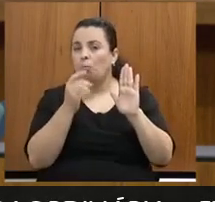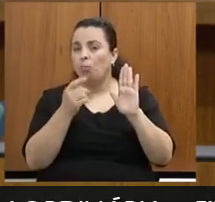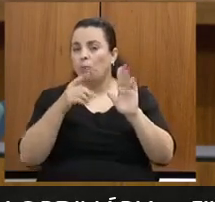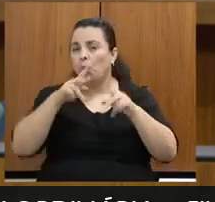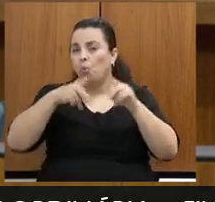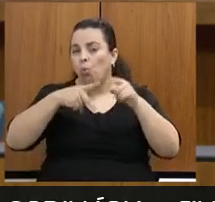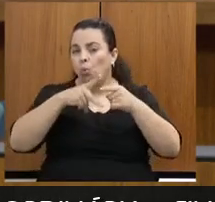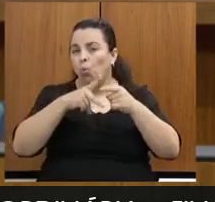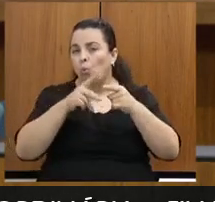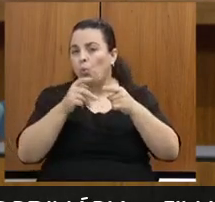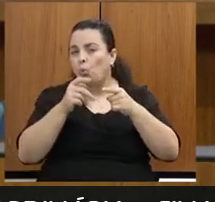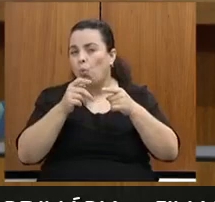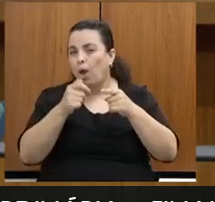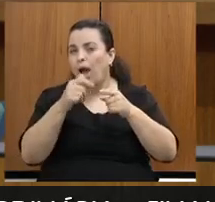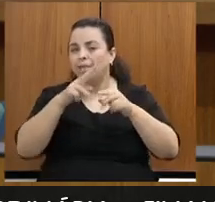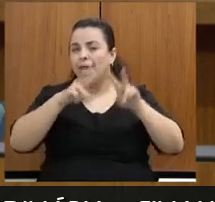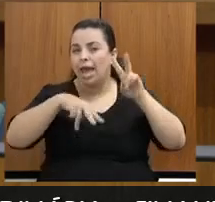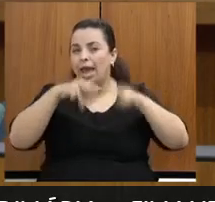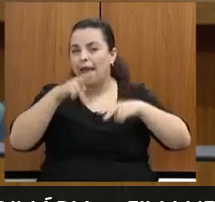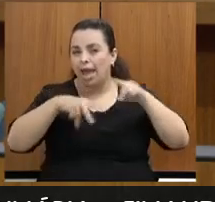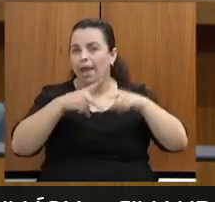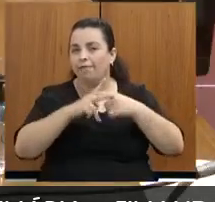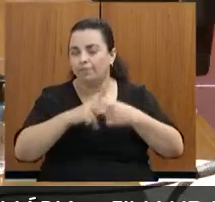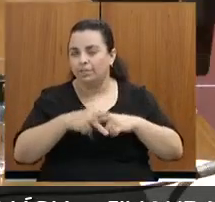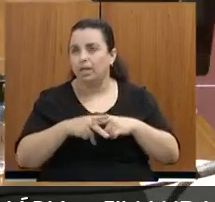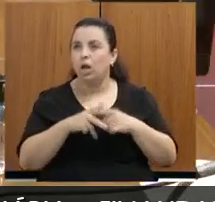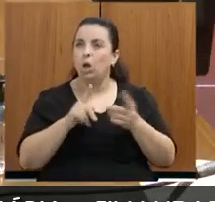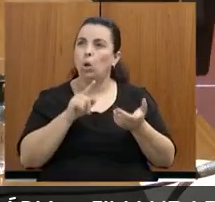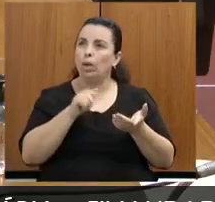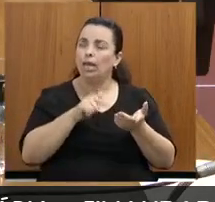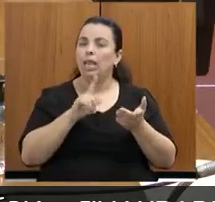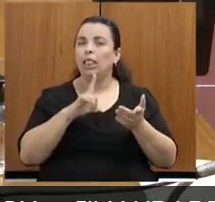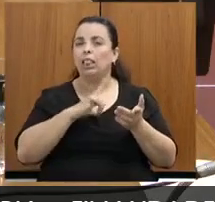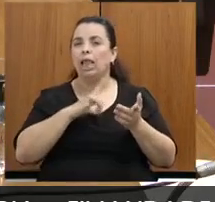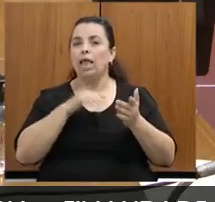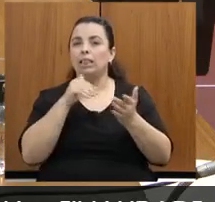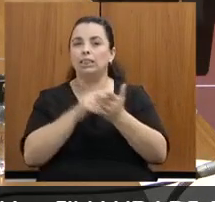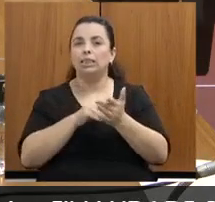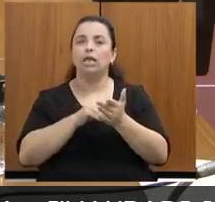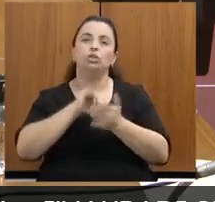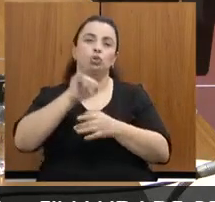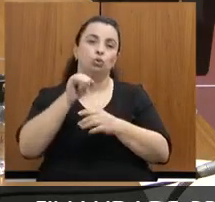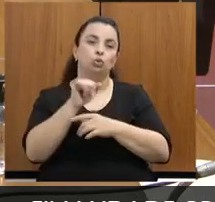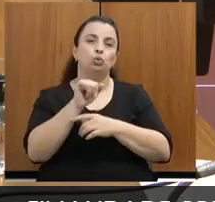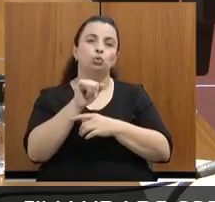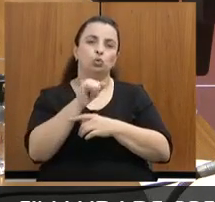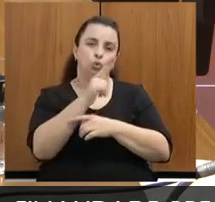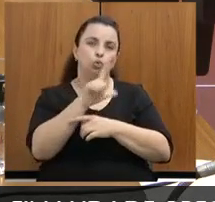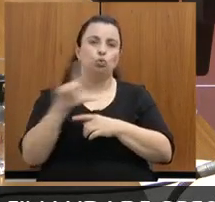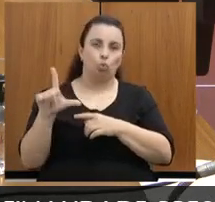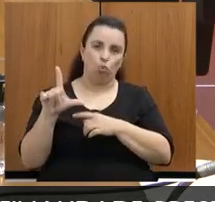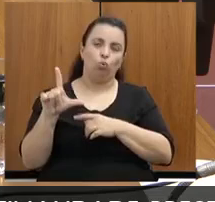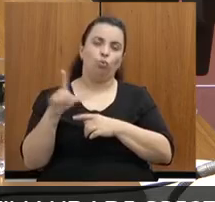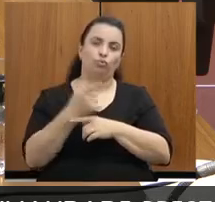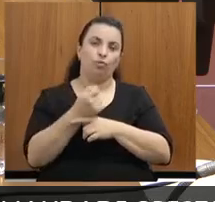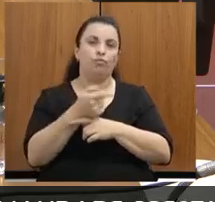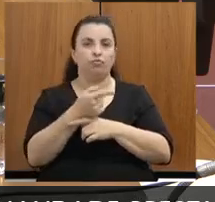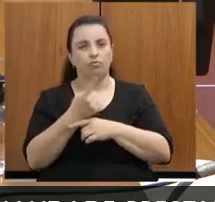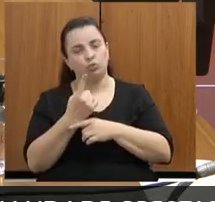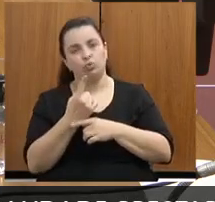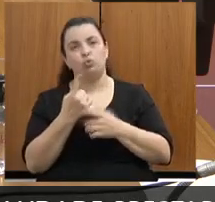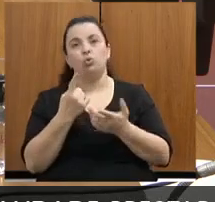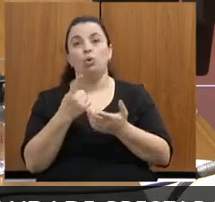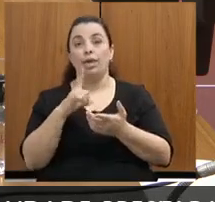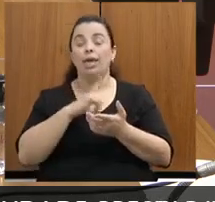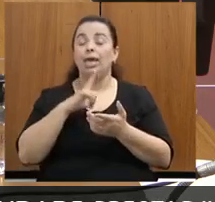revisão ele se refere ao meio do ano e nós teremos dois relatório já portanto um relação ao primeiro semestre